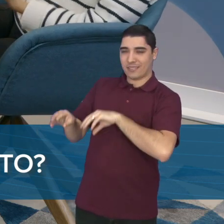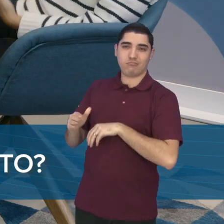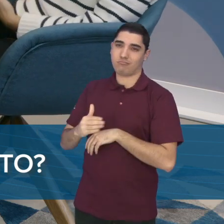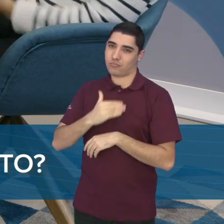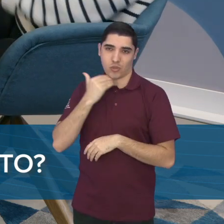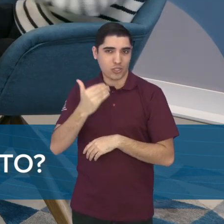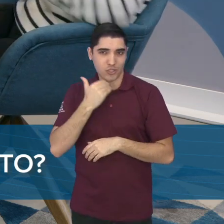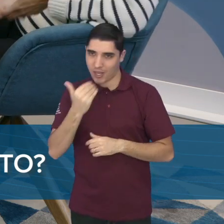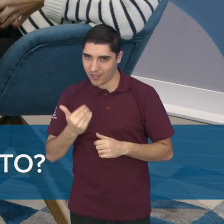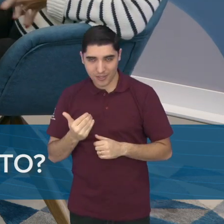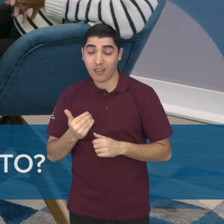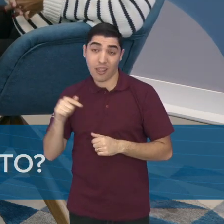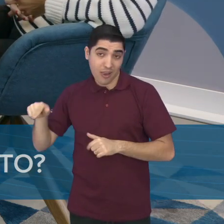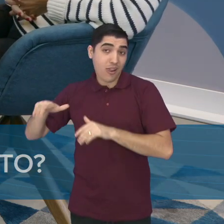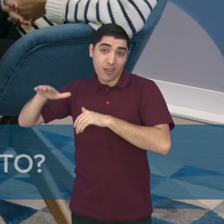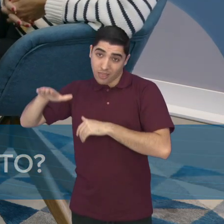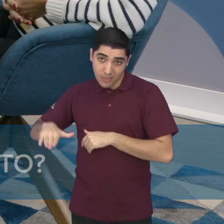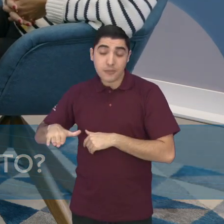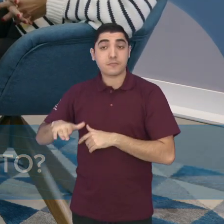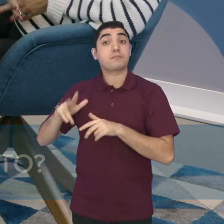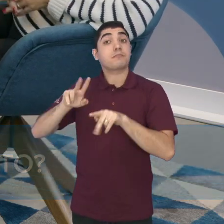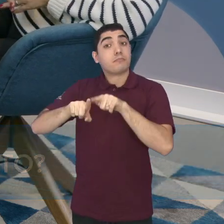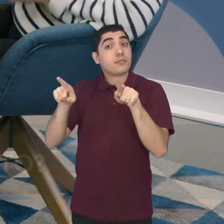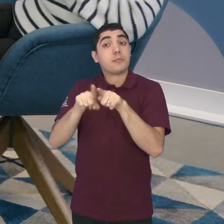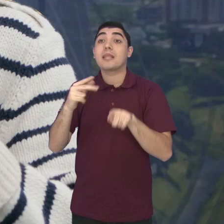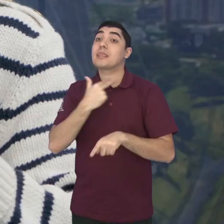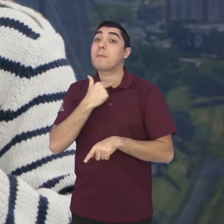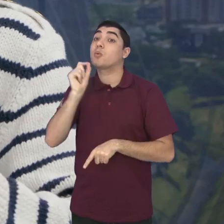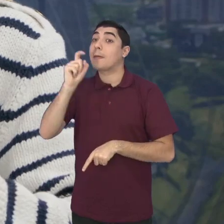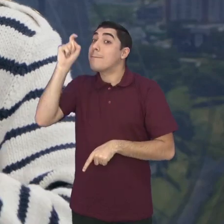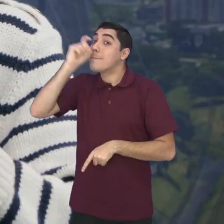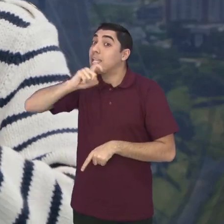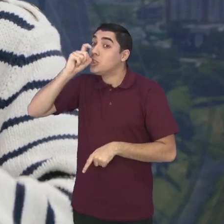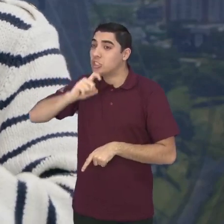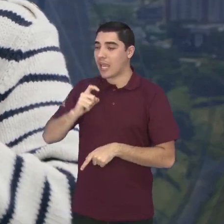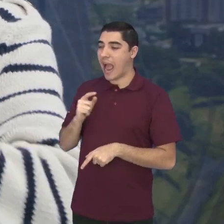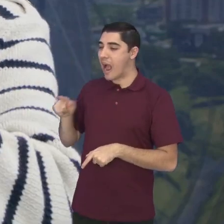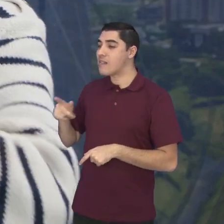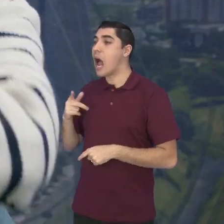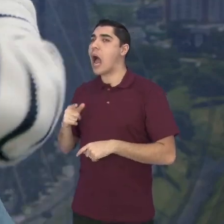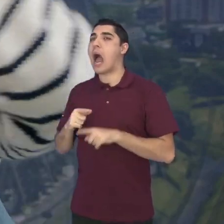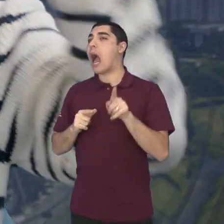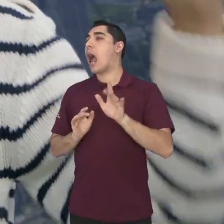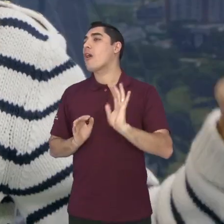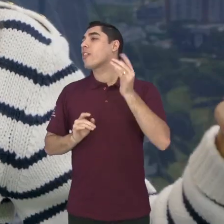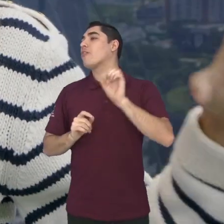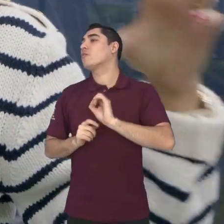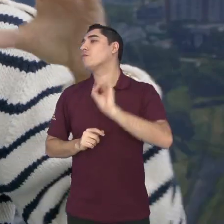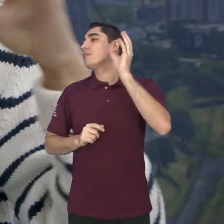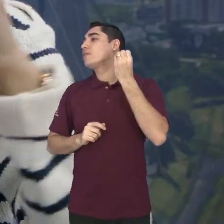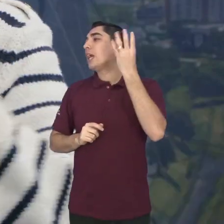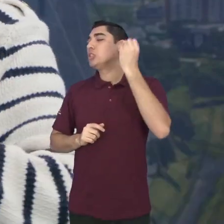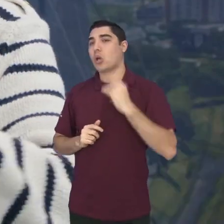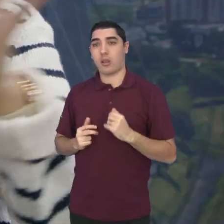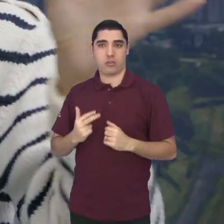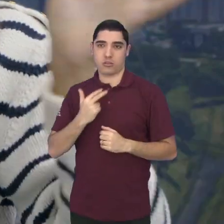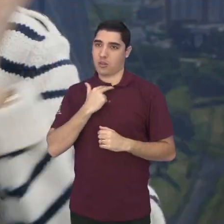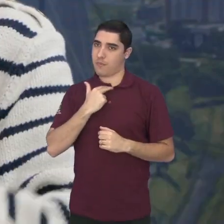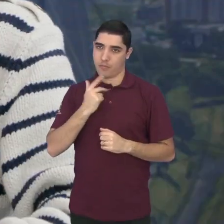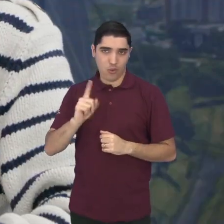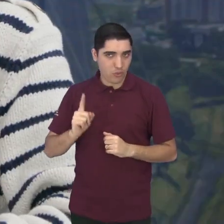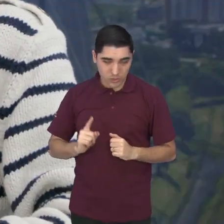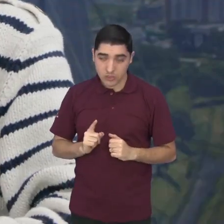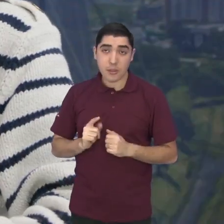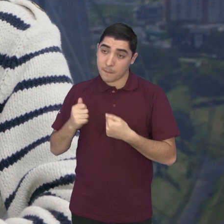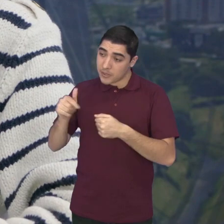dá, mas despejar tudo aquilo, despejar tudo, né? mas não dá para também omitir, né? Assim, mentir, né? De verdade, tirar essa criança de cena e fingir que a